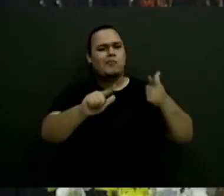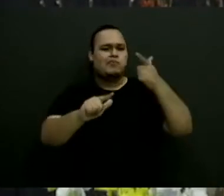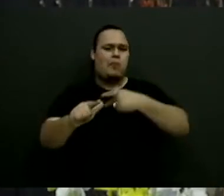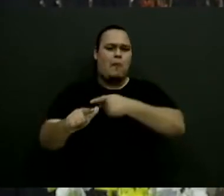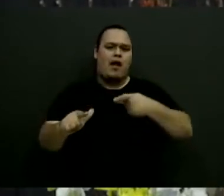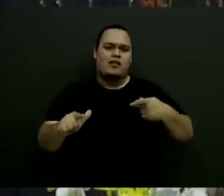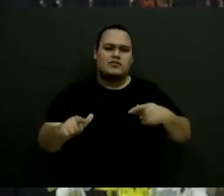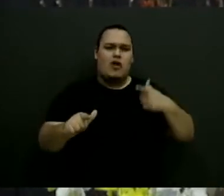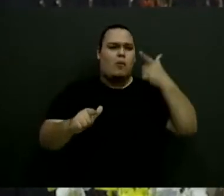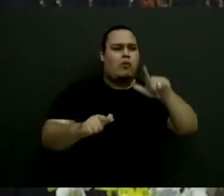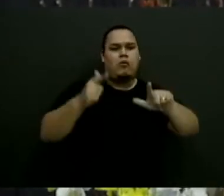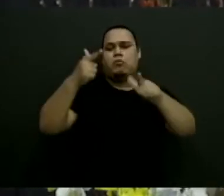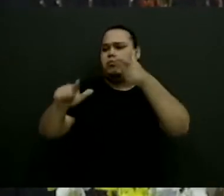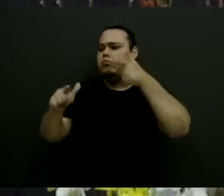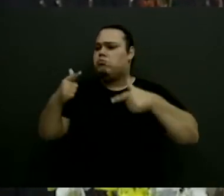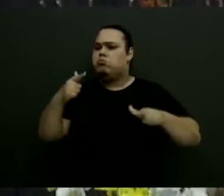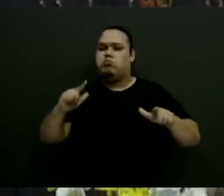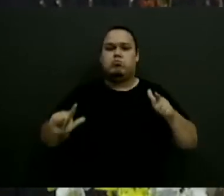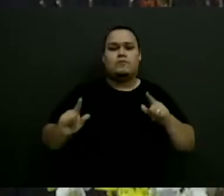Eu anotei tantas coisas aqui,